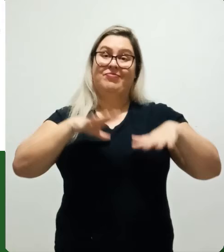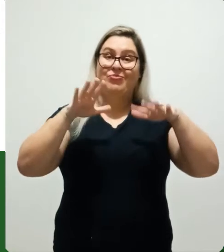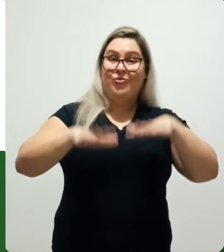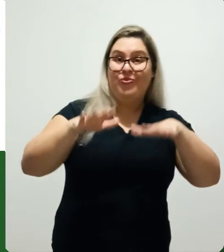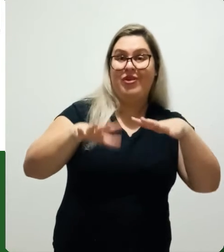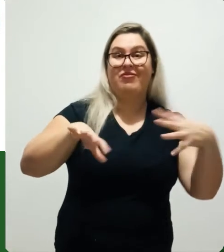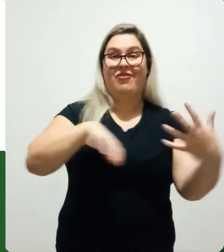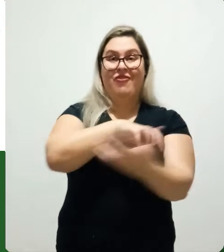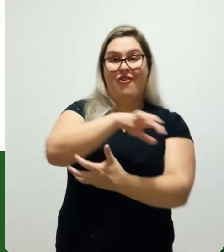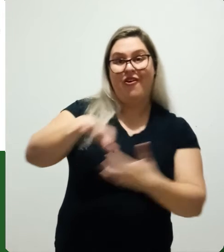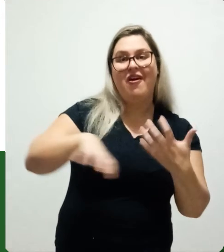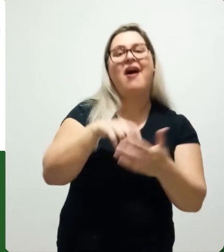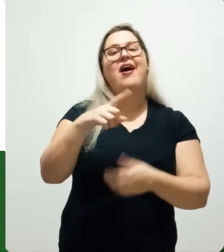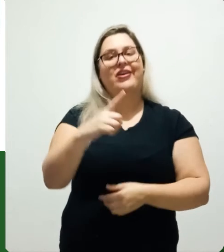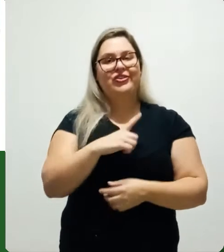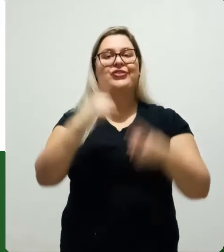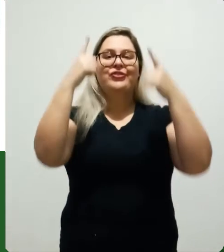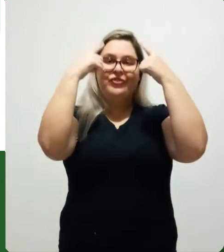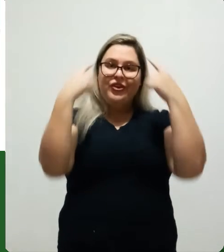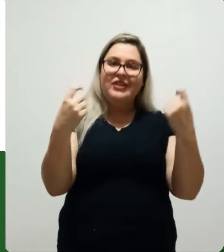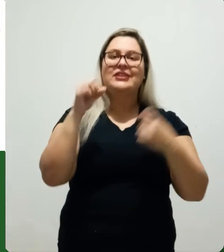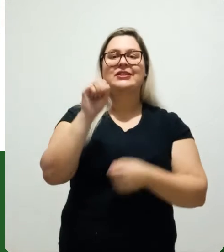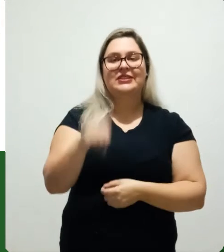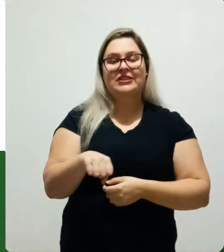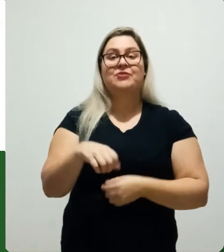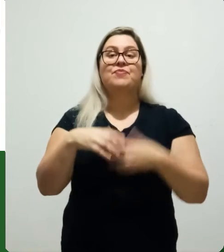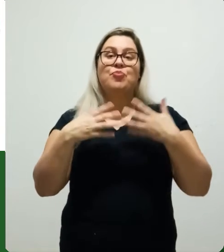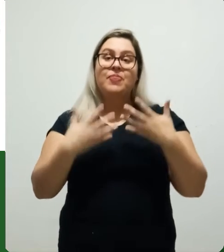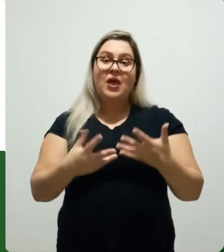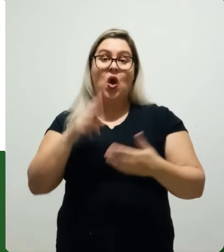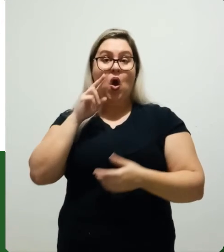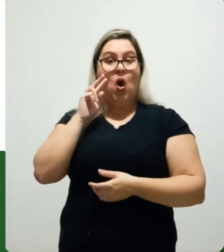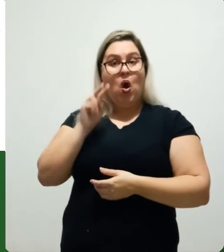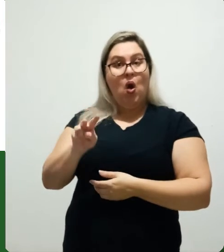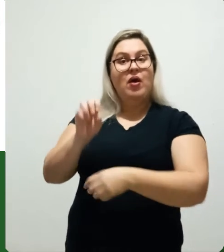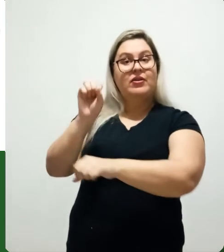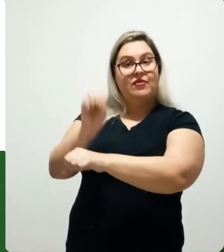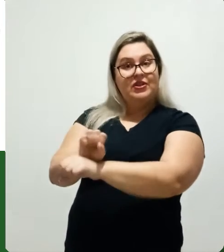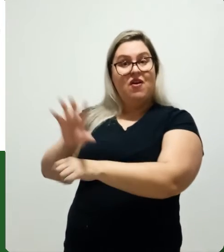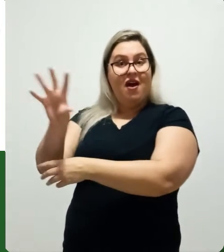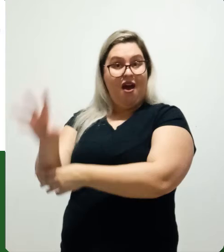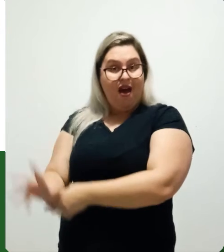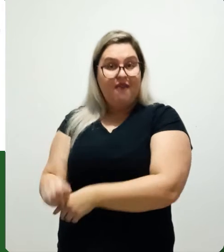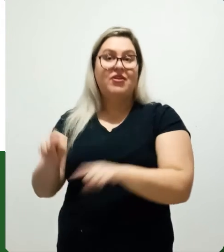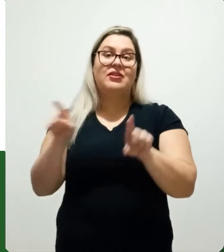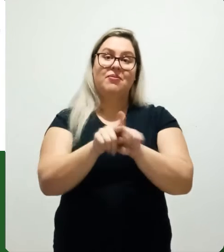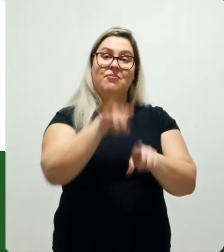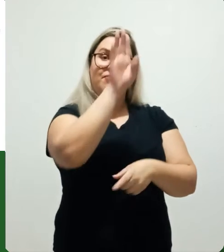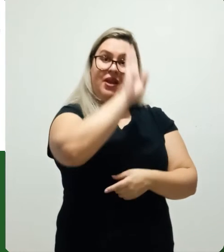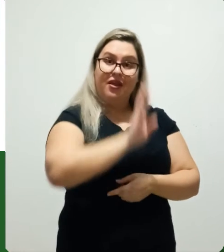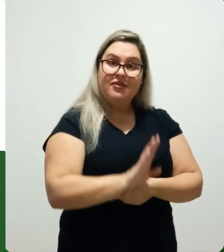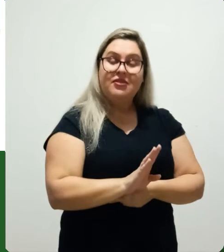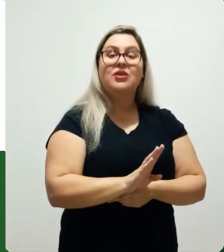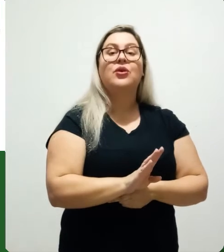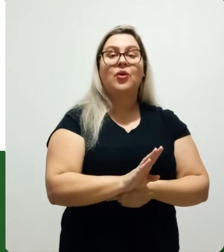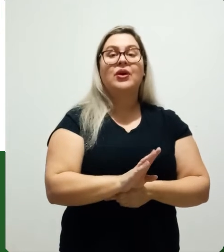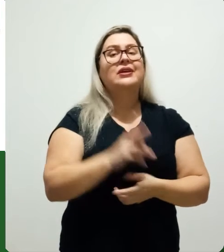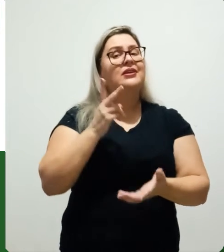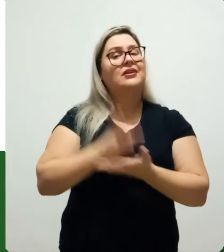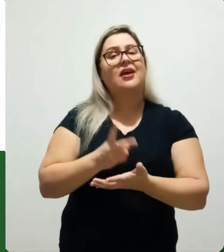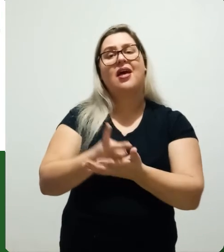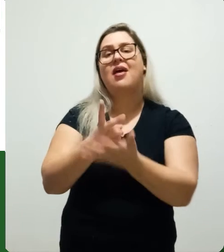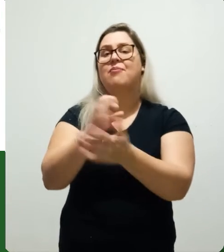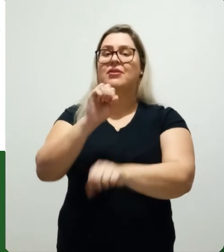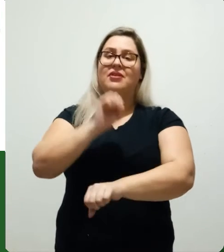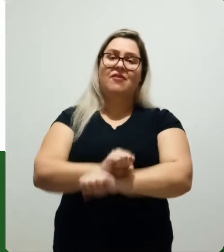rebelassem, aí sim, aí você vai ter uma violência. Então, se você olhar tanto a escravidão na África quanto a escravidão aqui